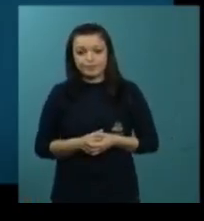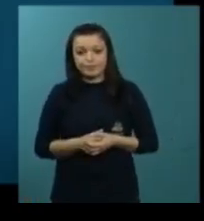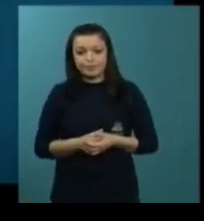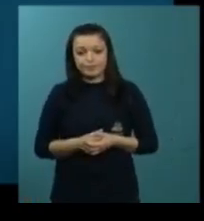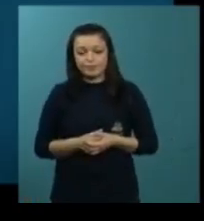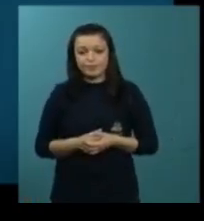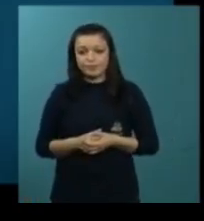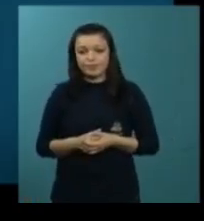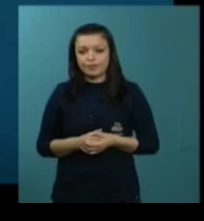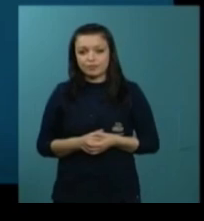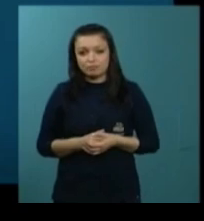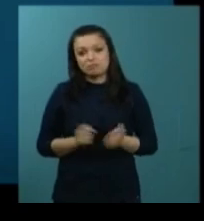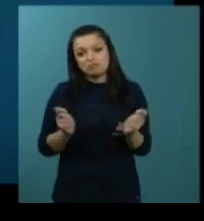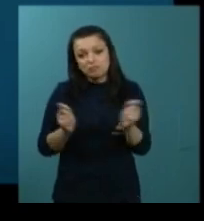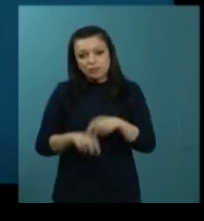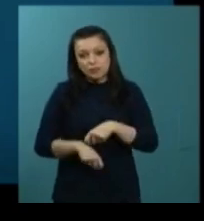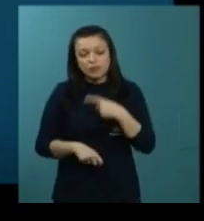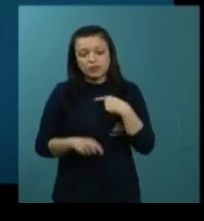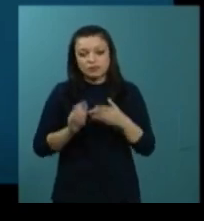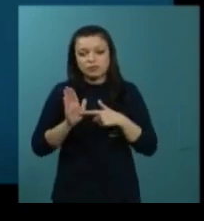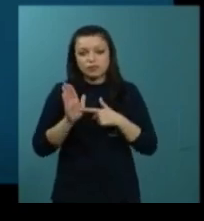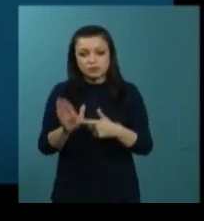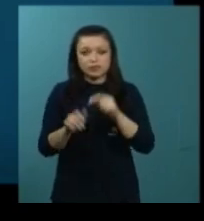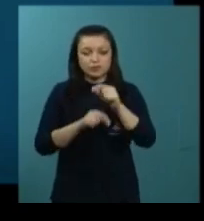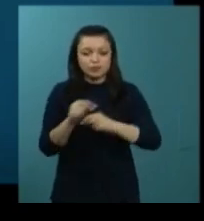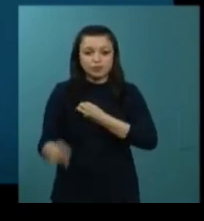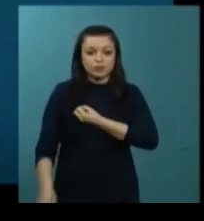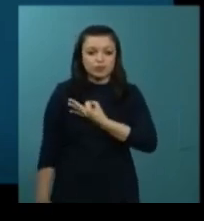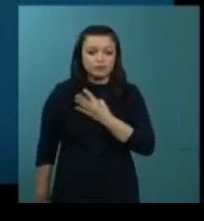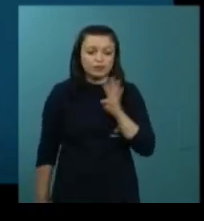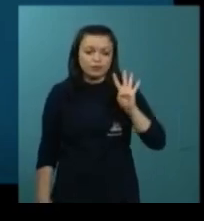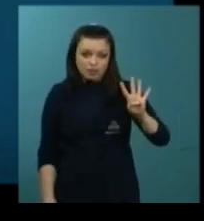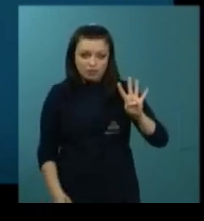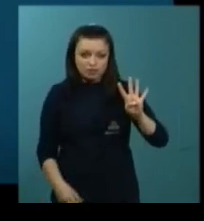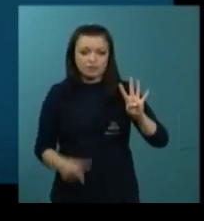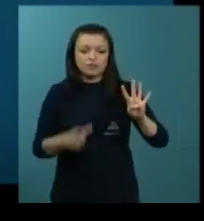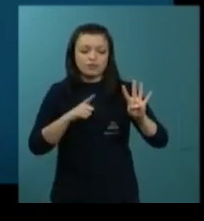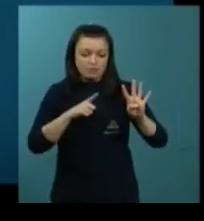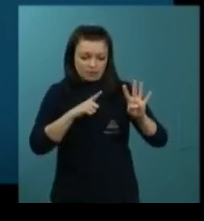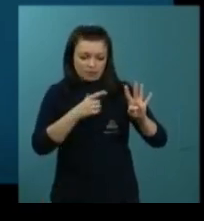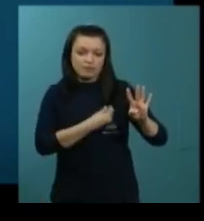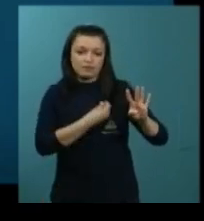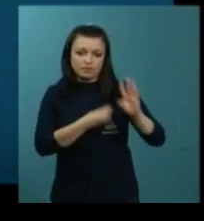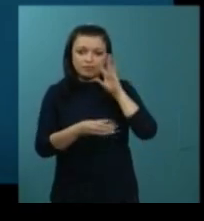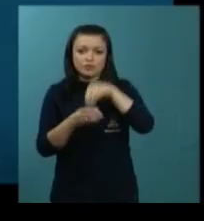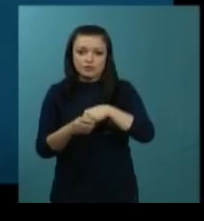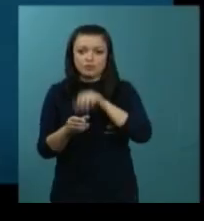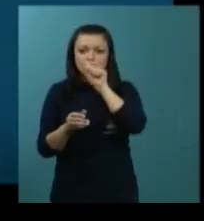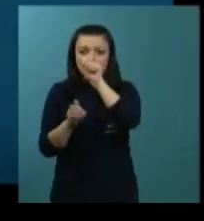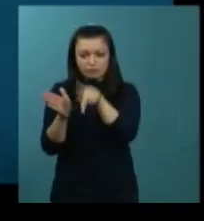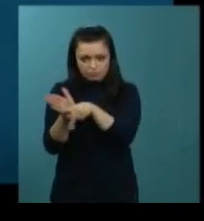por exemplo, que o elemento 4 pertence ao conjunto